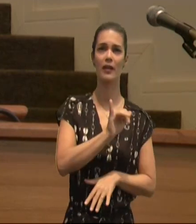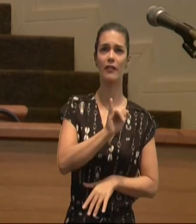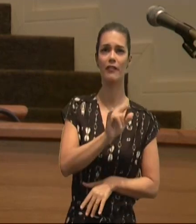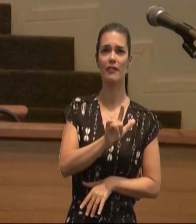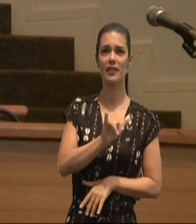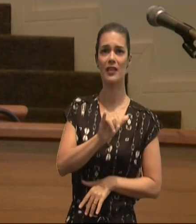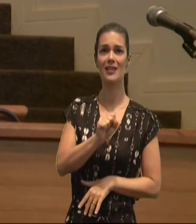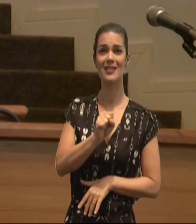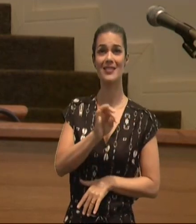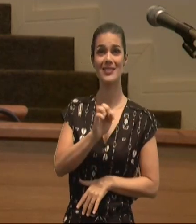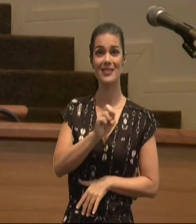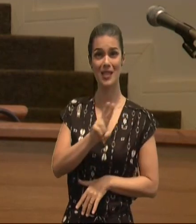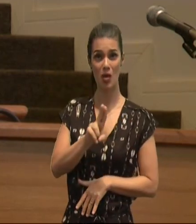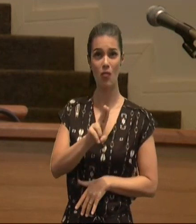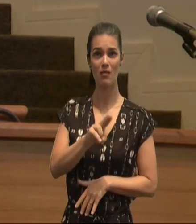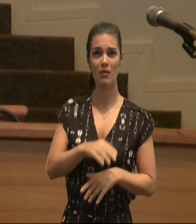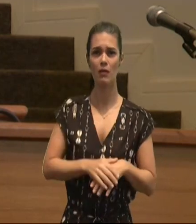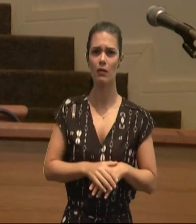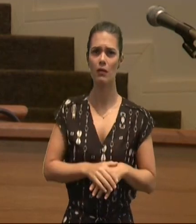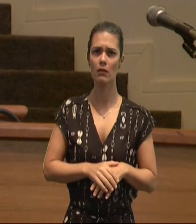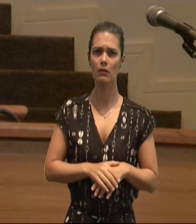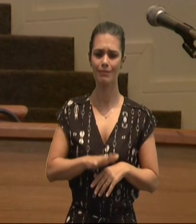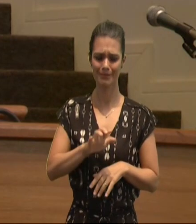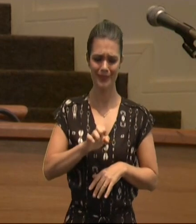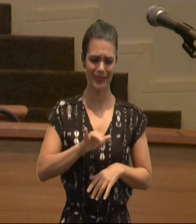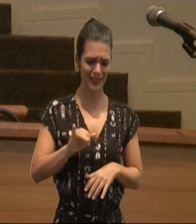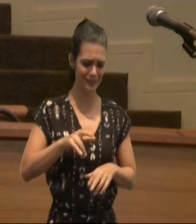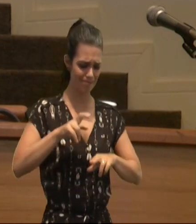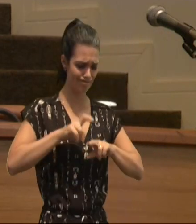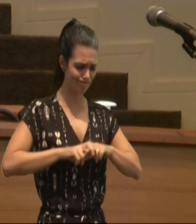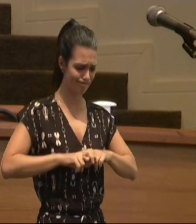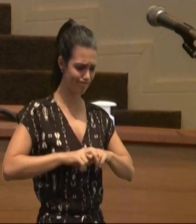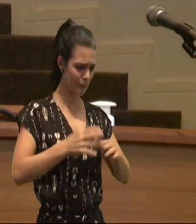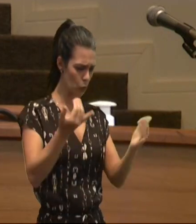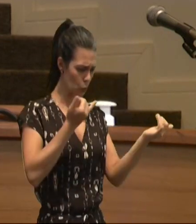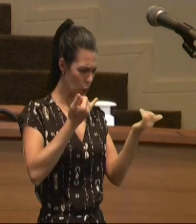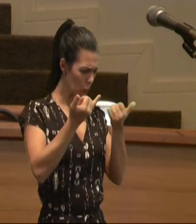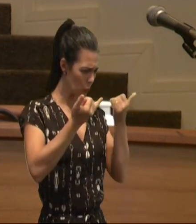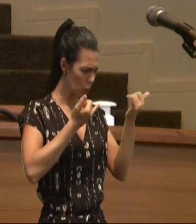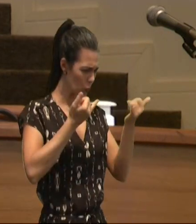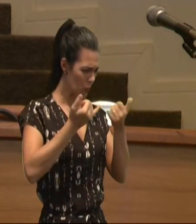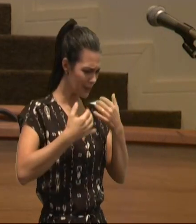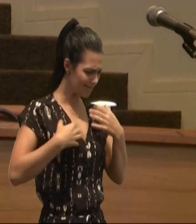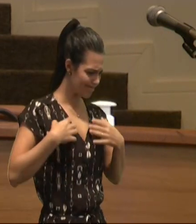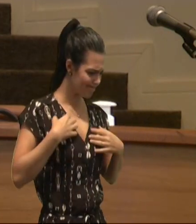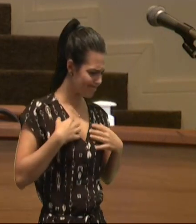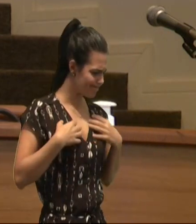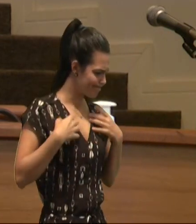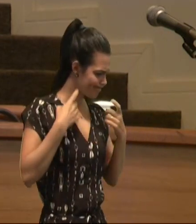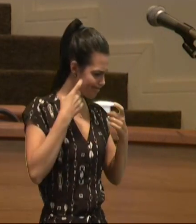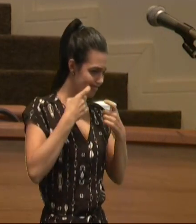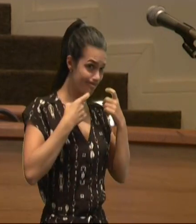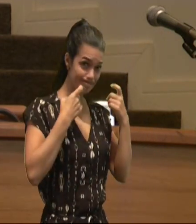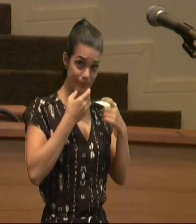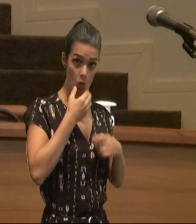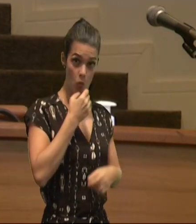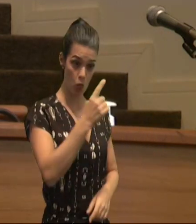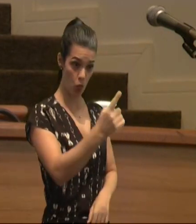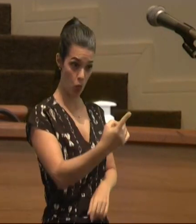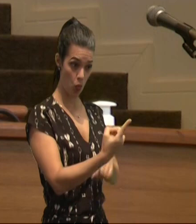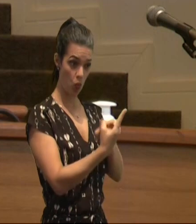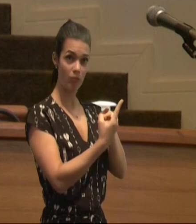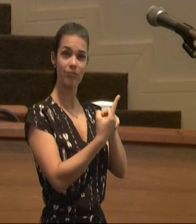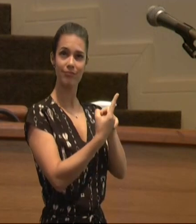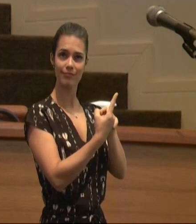Eli, apreensivo, recebendo esta notícia, o homem então, portador desta notícia trágica,